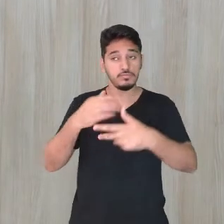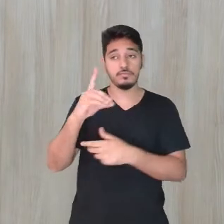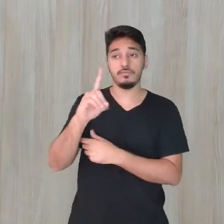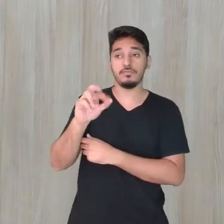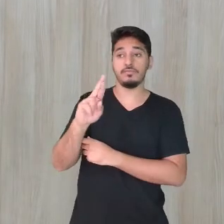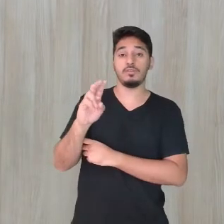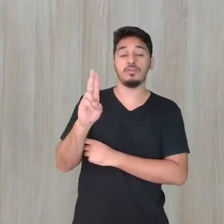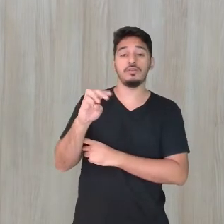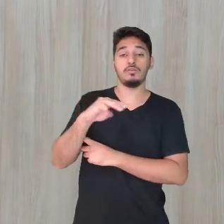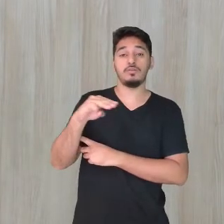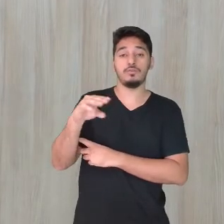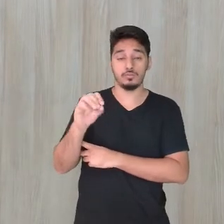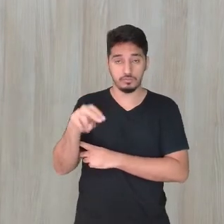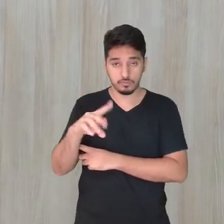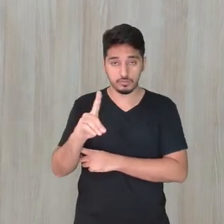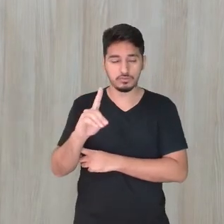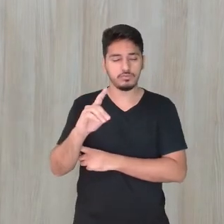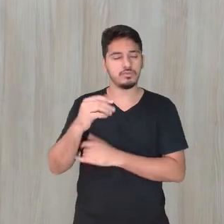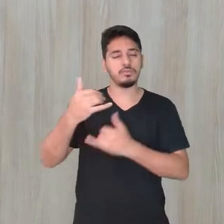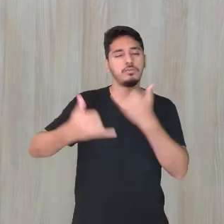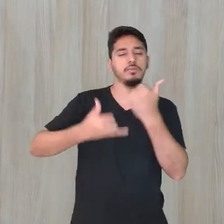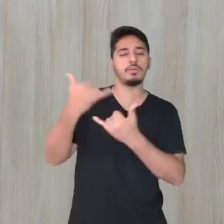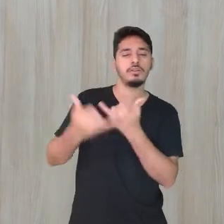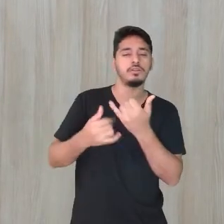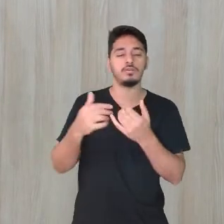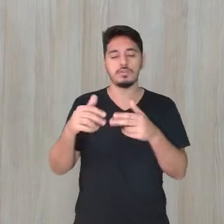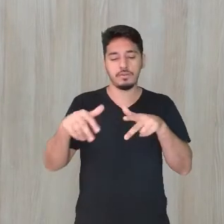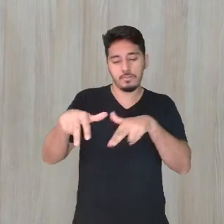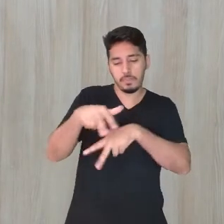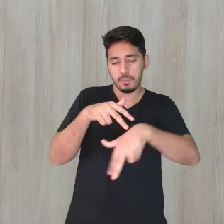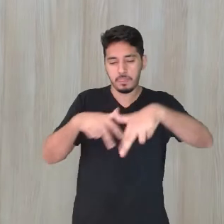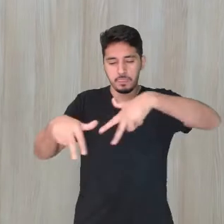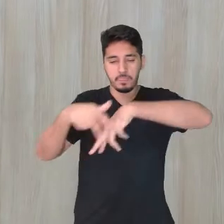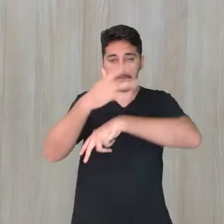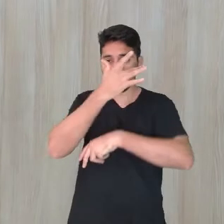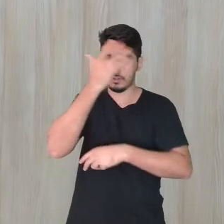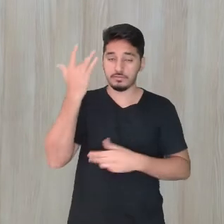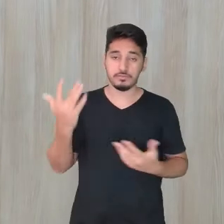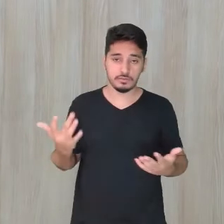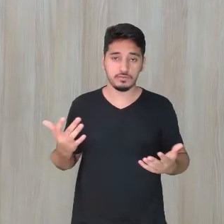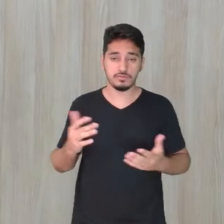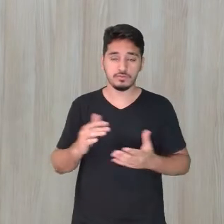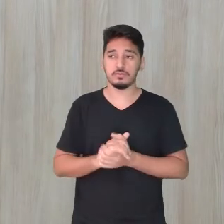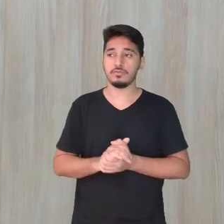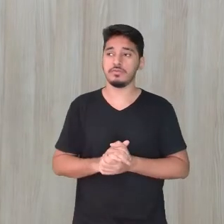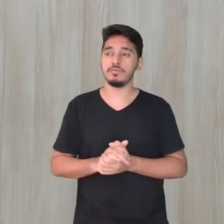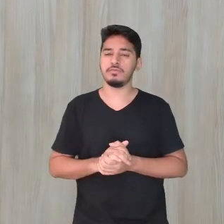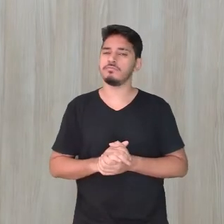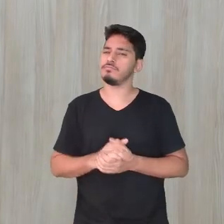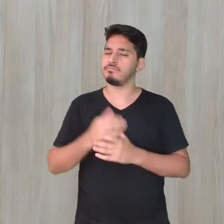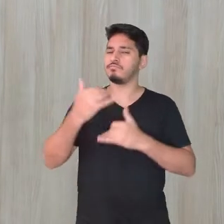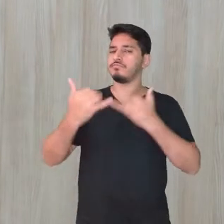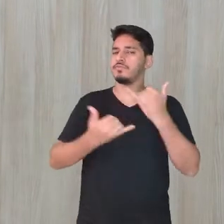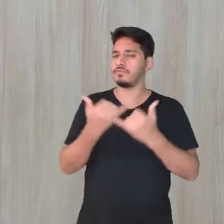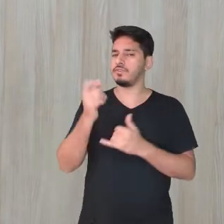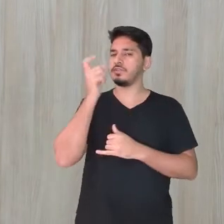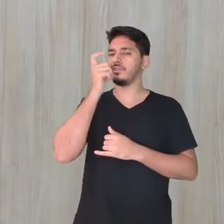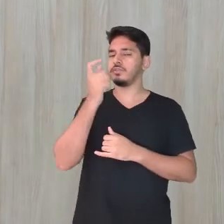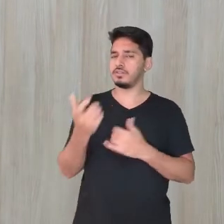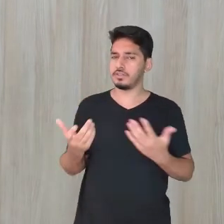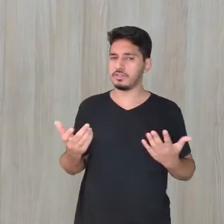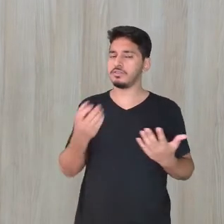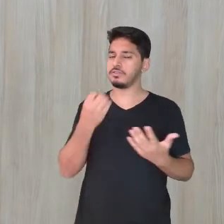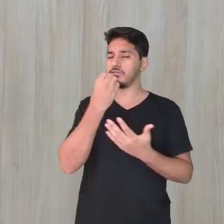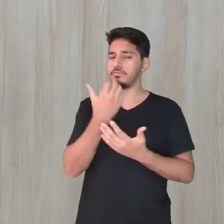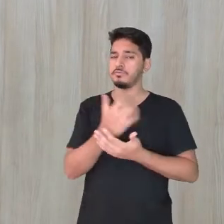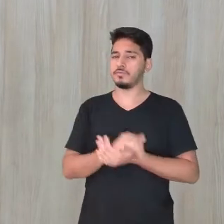aqui uma brincadeira com esse arrumado entre as pessoas, né? Divertido, interessante e muito